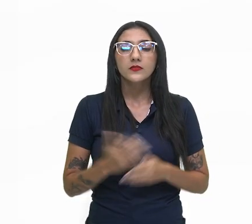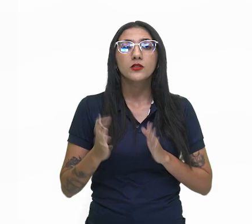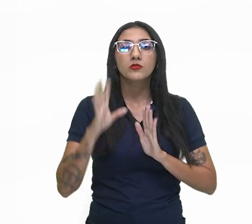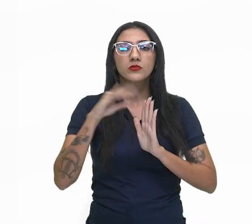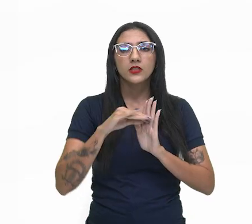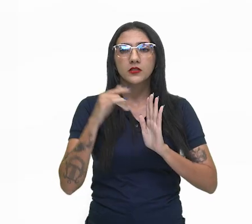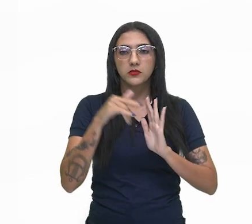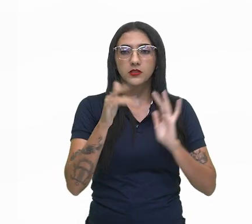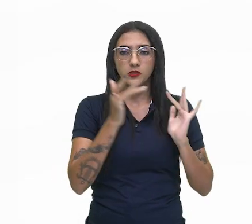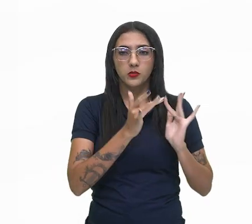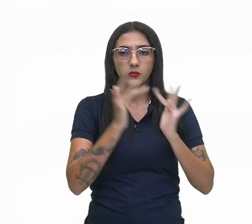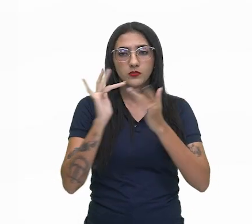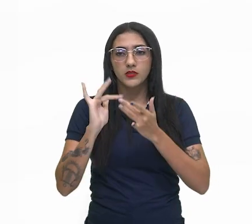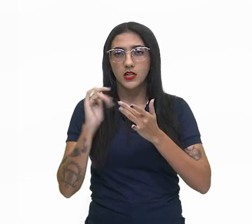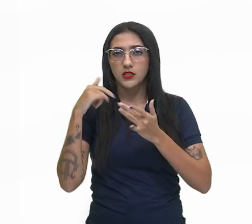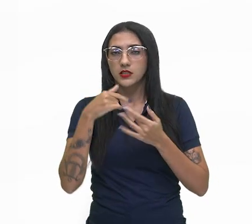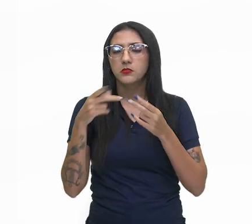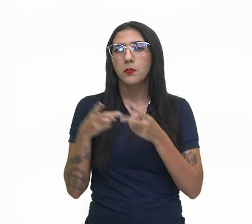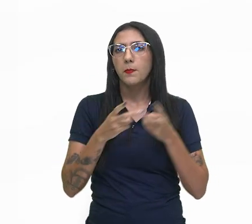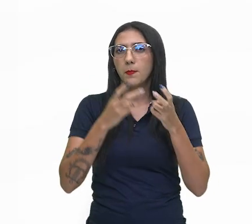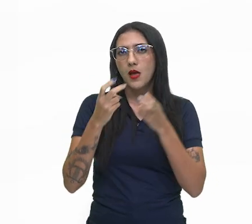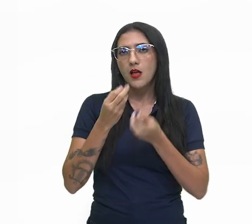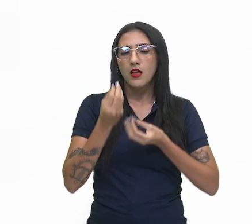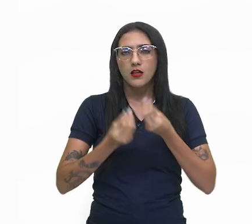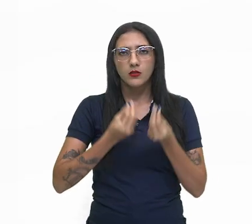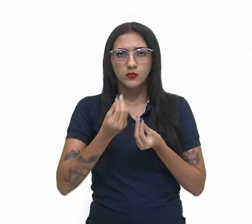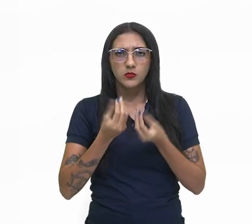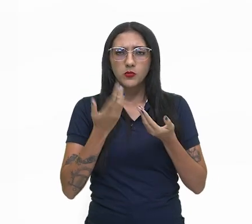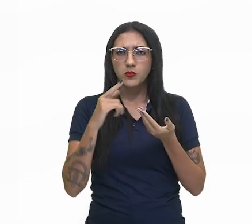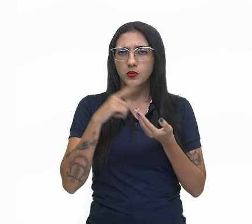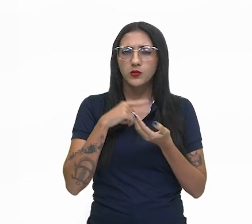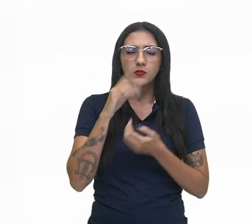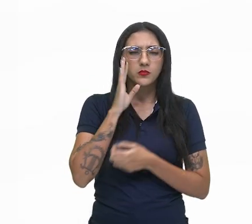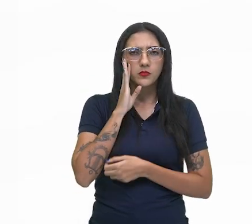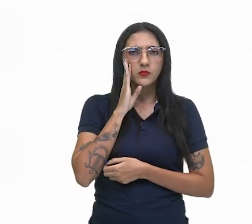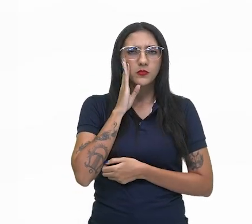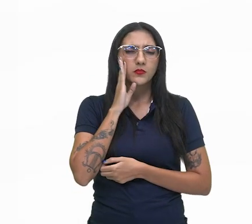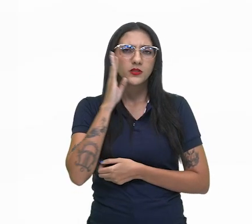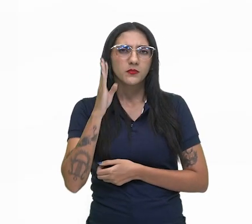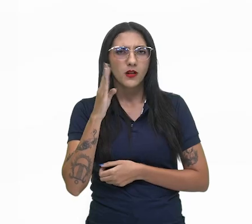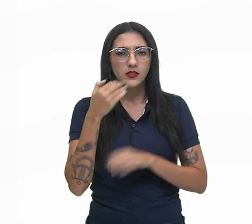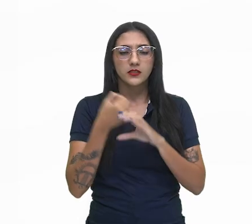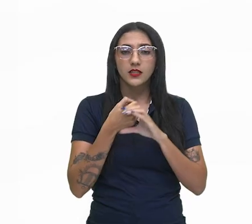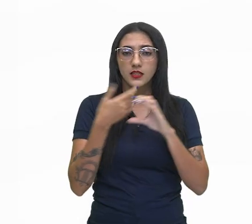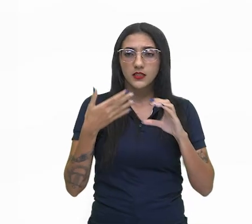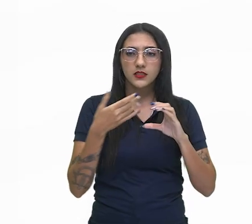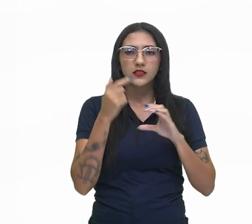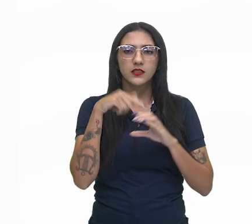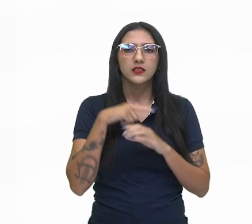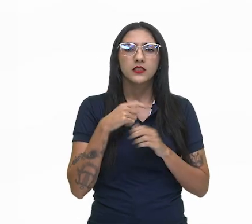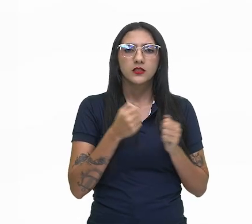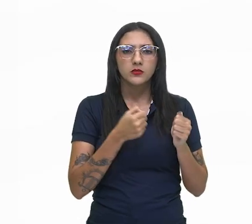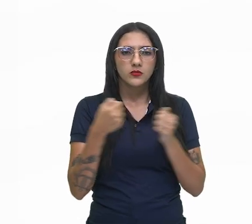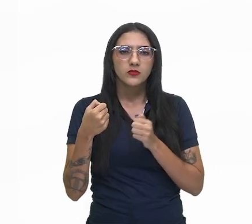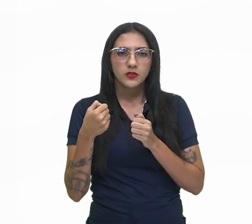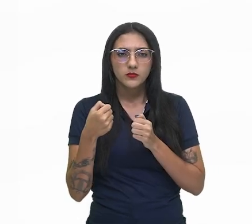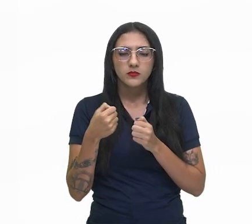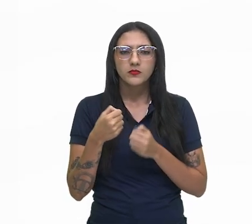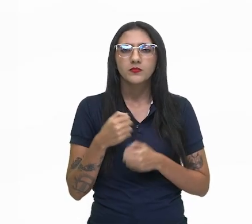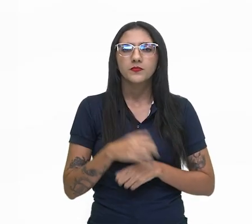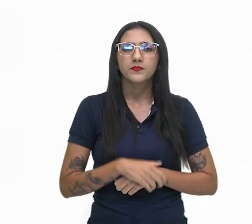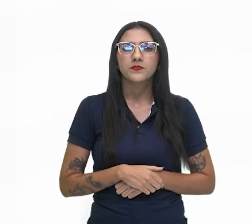desse sentido, nós percebemos que os principais, né, os princípios desse Estado democrático de direito são o